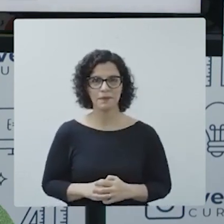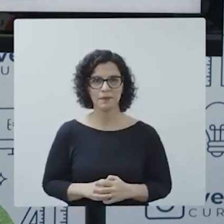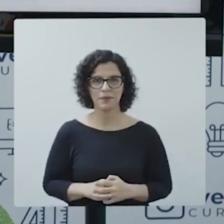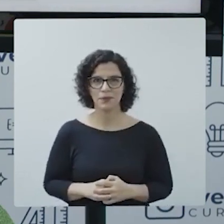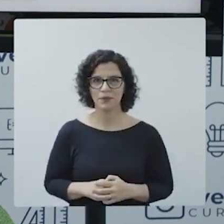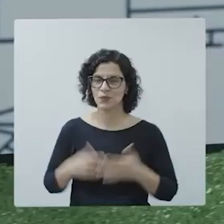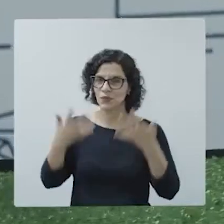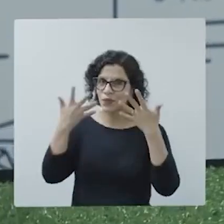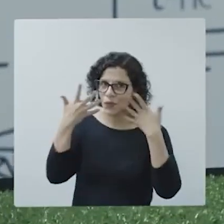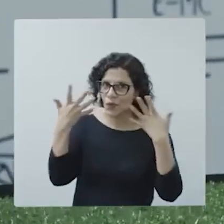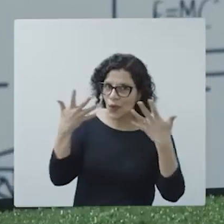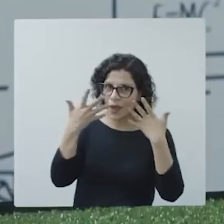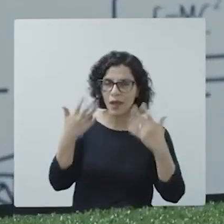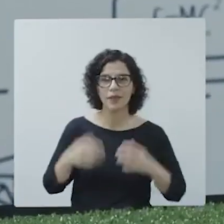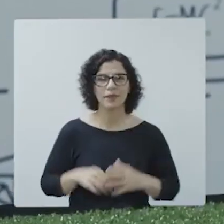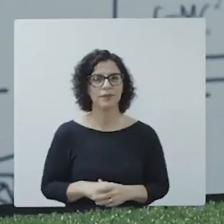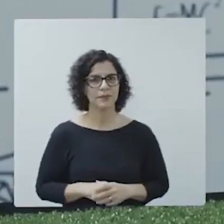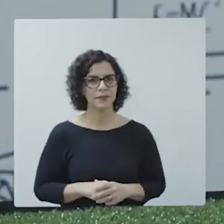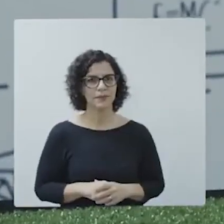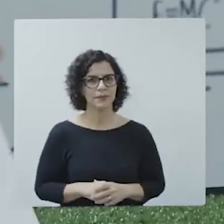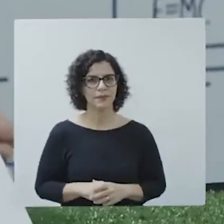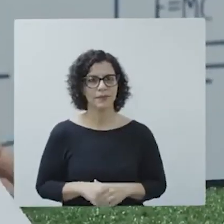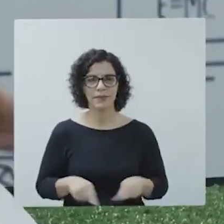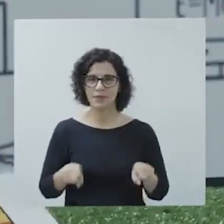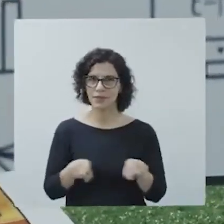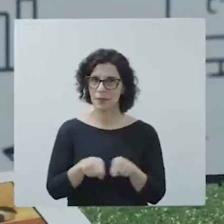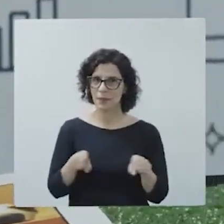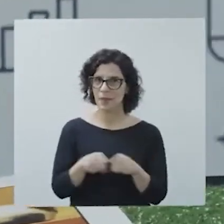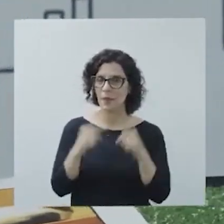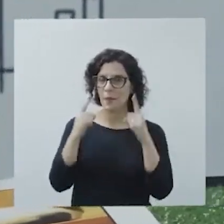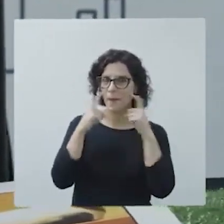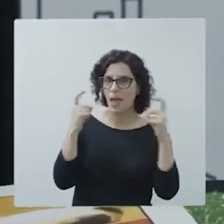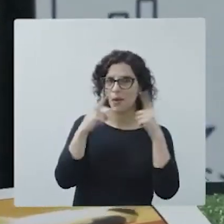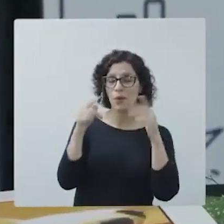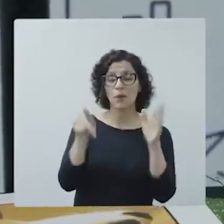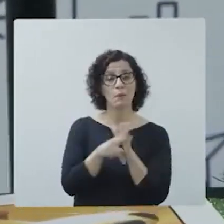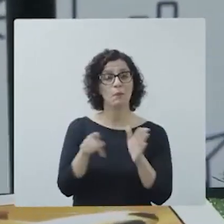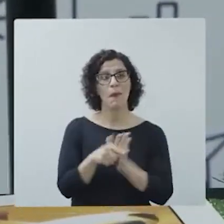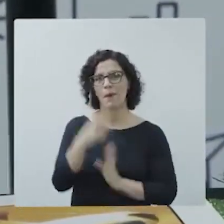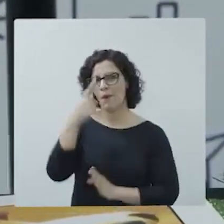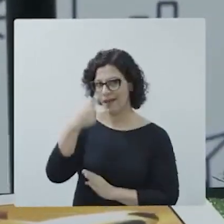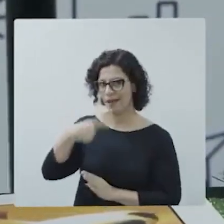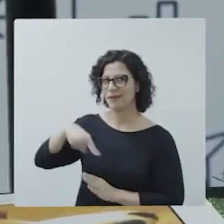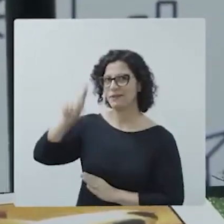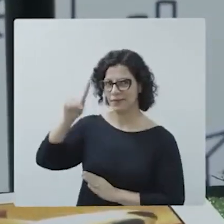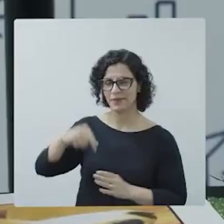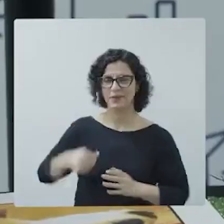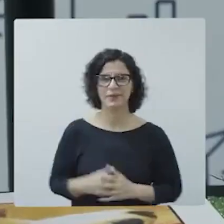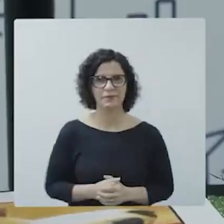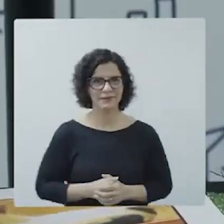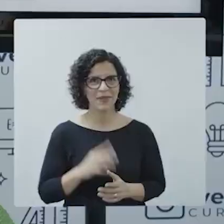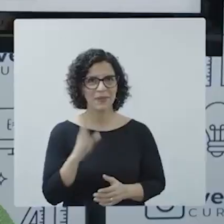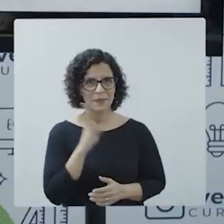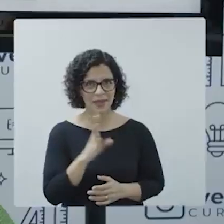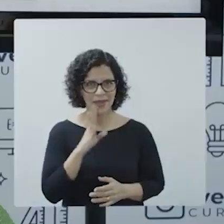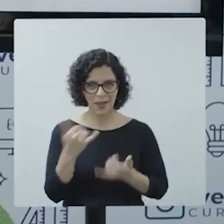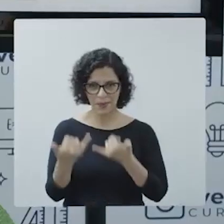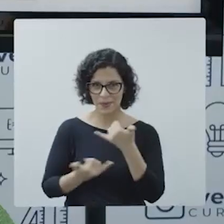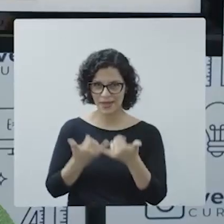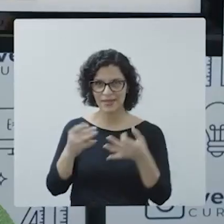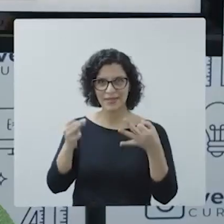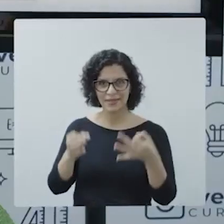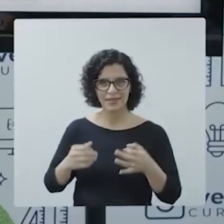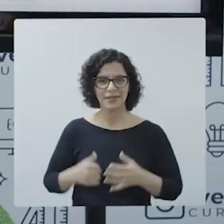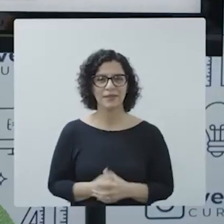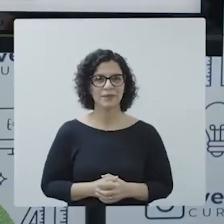o som do gato e agora o som do elefante. Bem legal essa